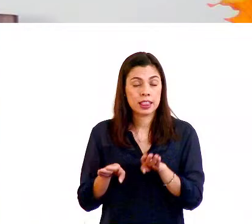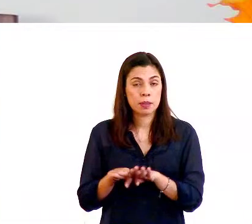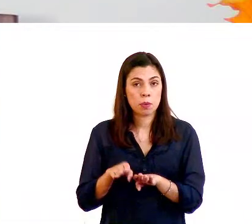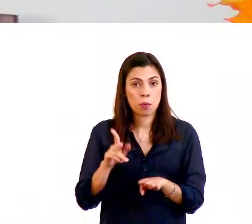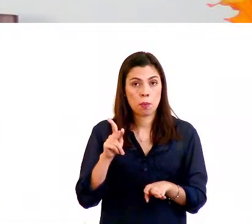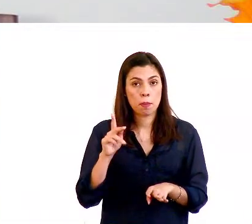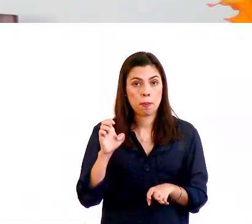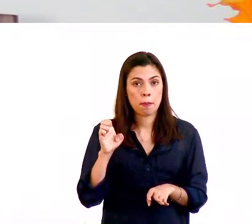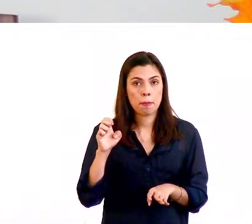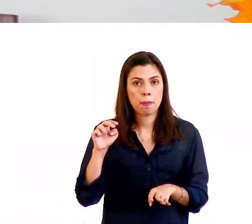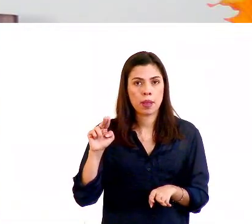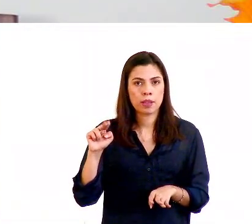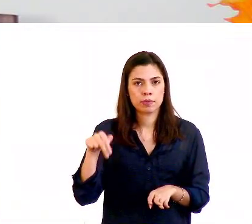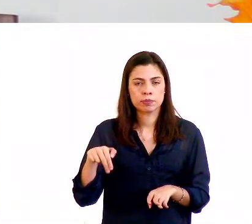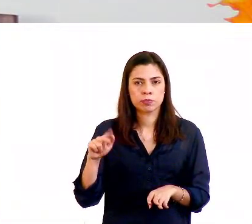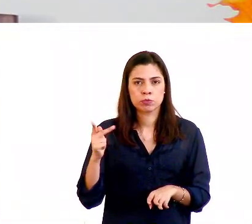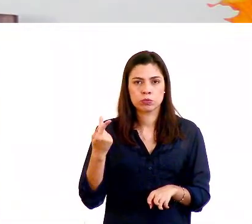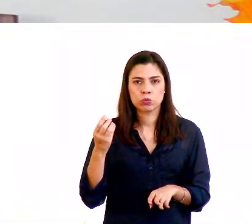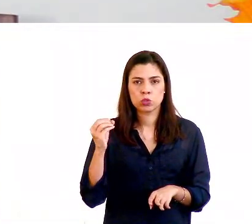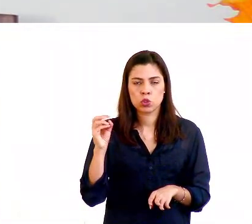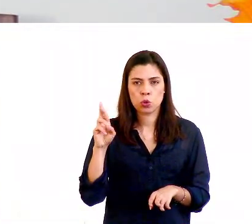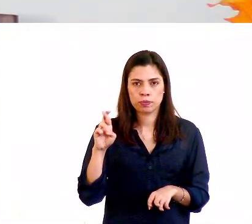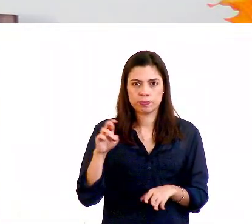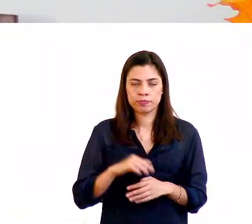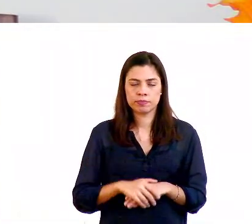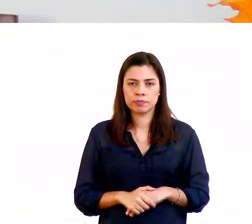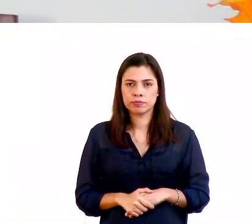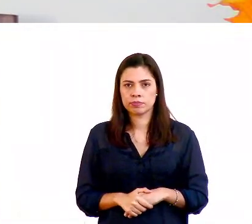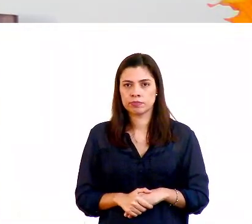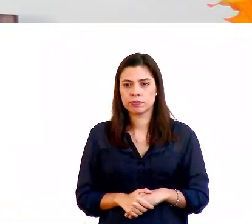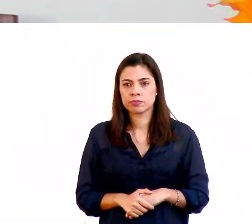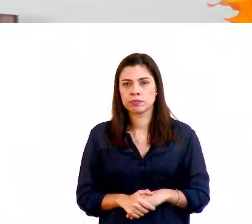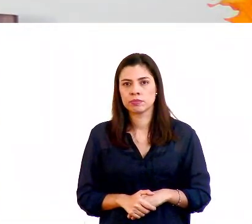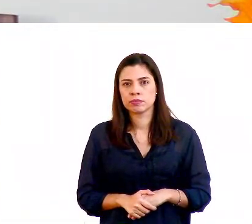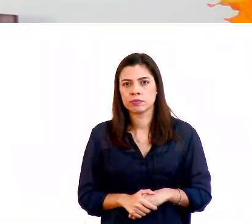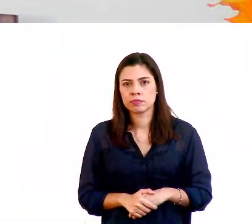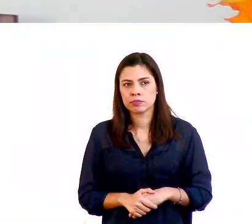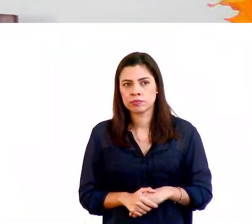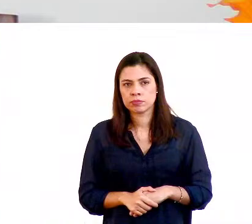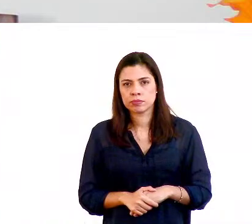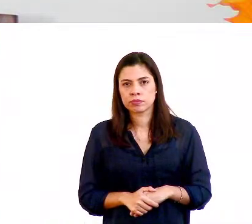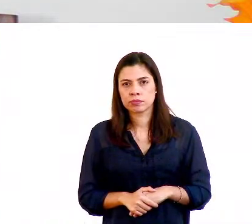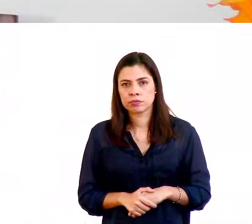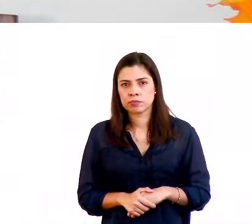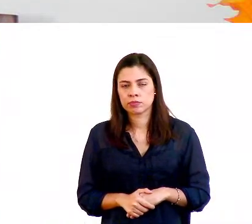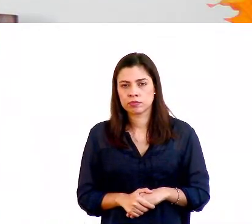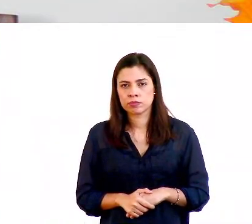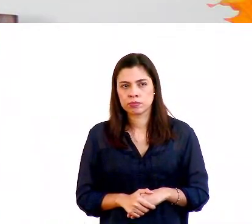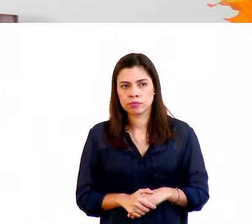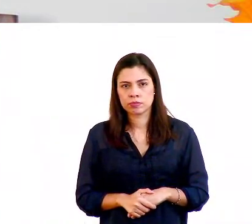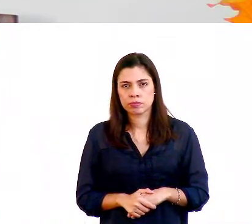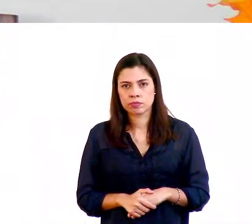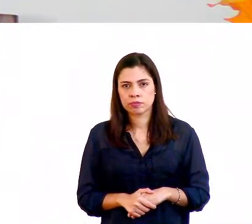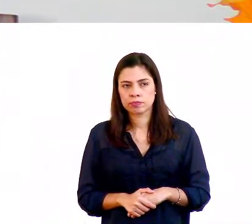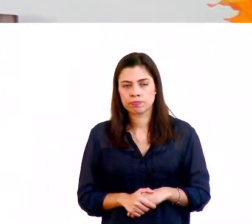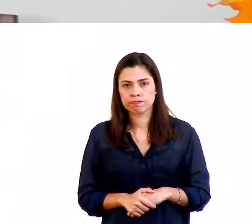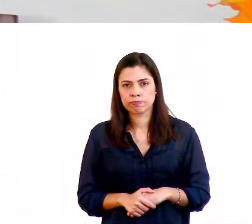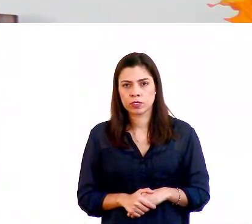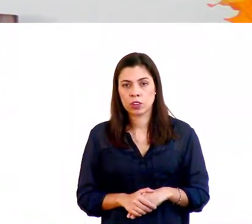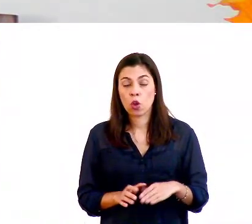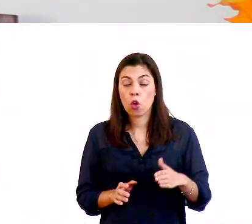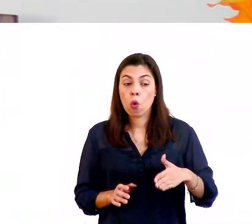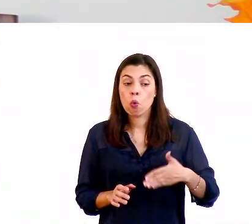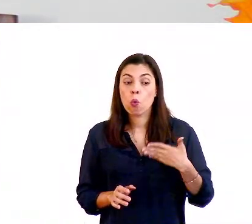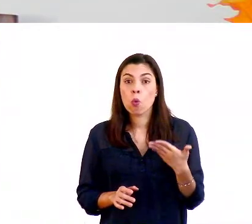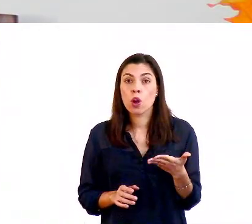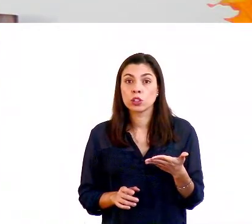Um selo e um penhor. Sabe o que é o selo? É quando você tem uma coisa que você não quer que se perca. Você